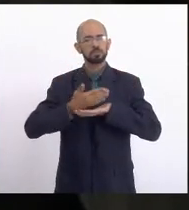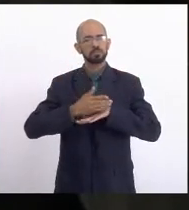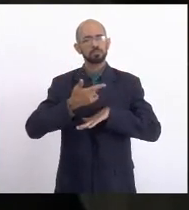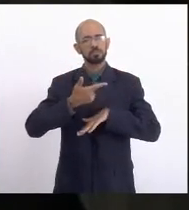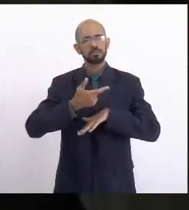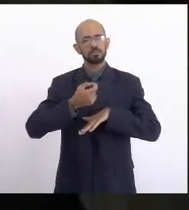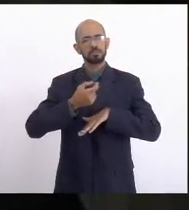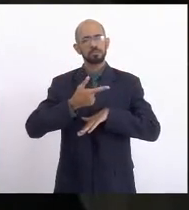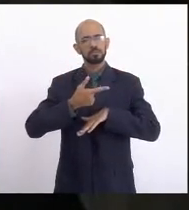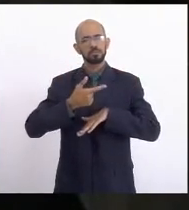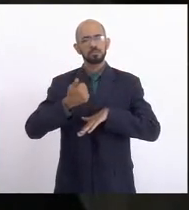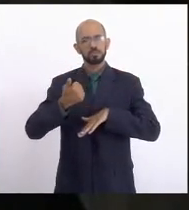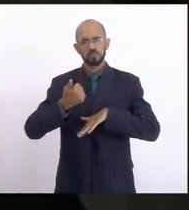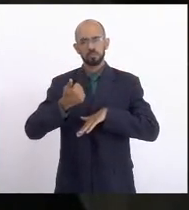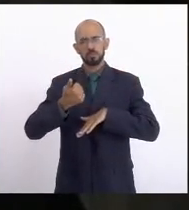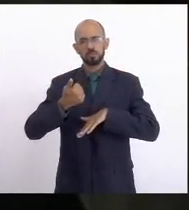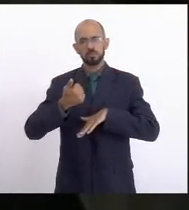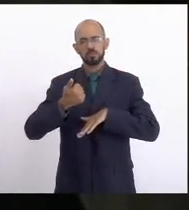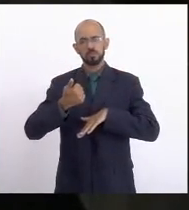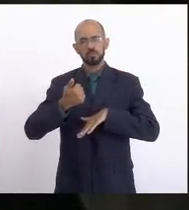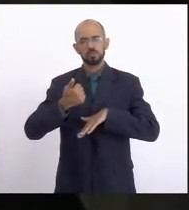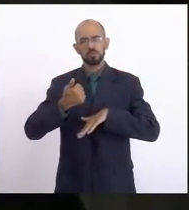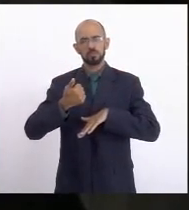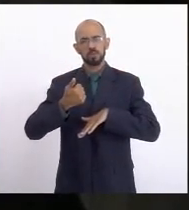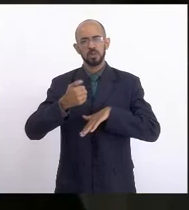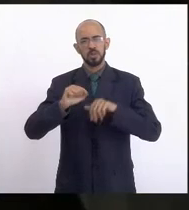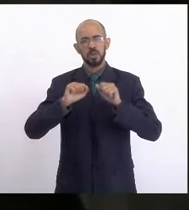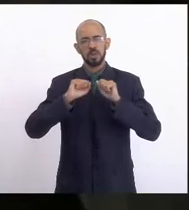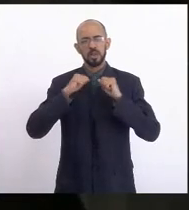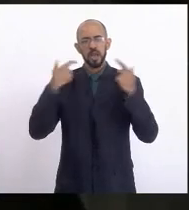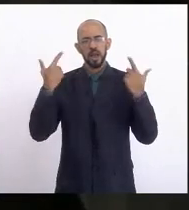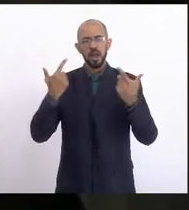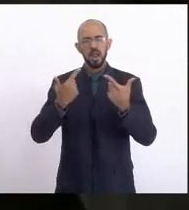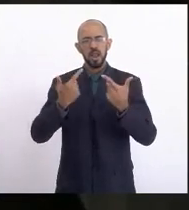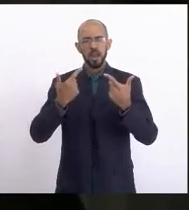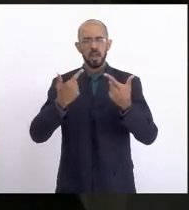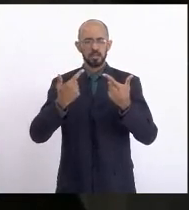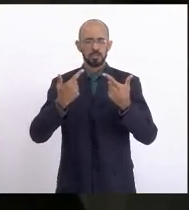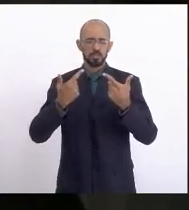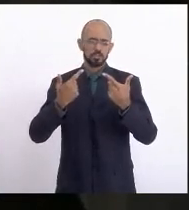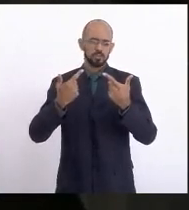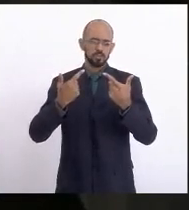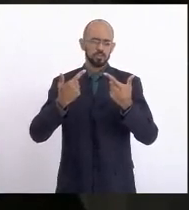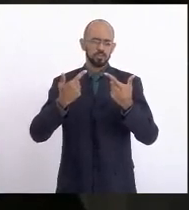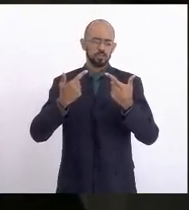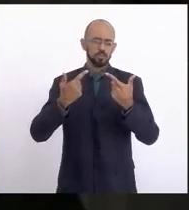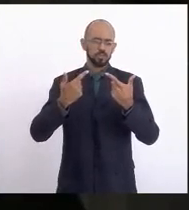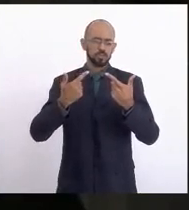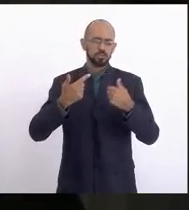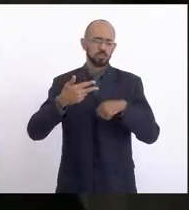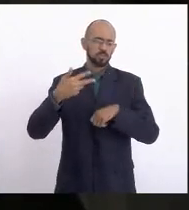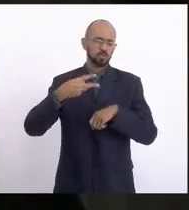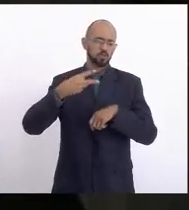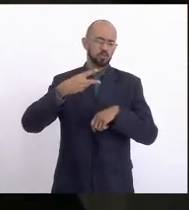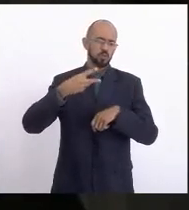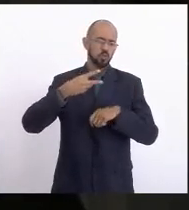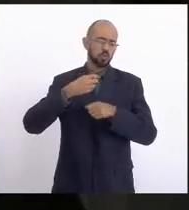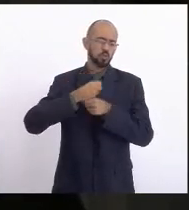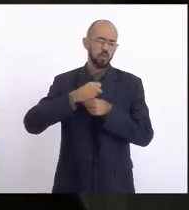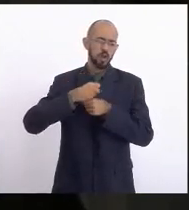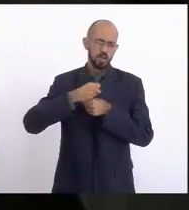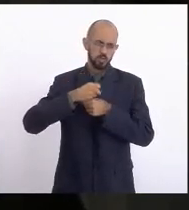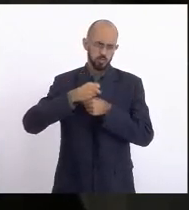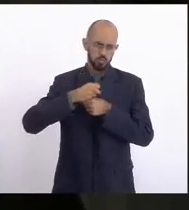2021, em que a Assembleia Legislativa, pelo segundo ano